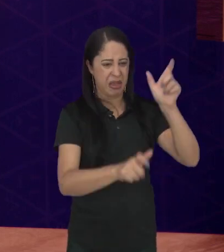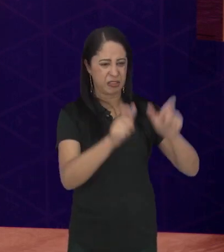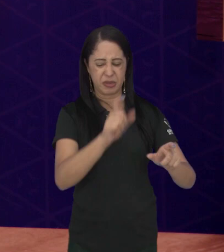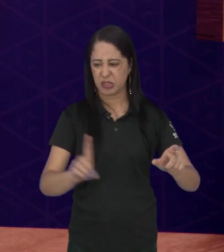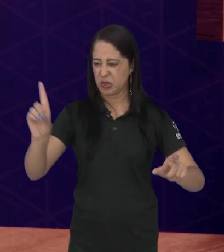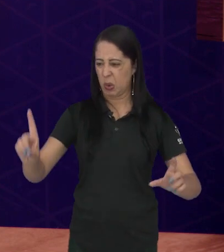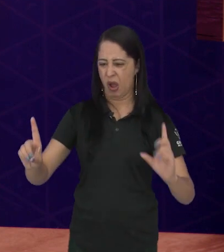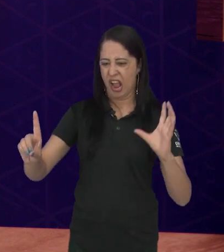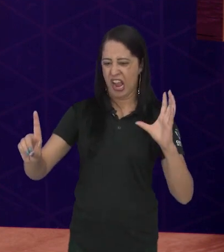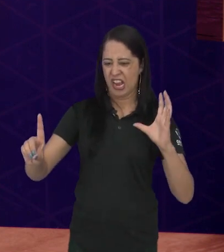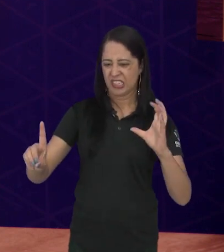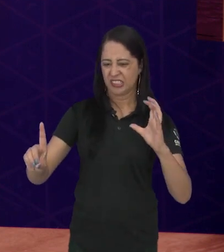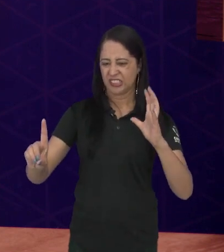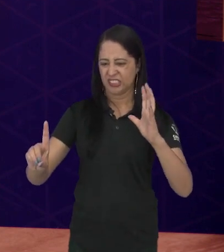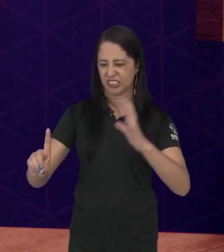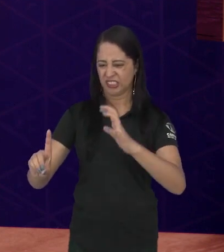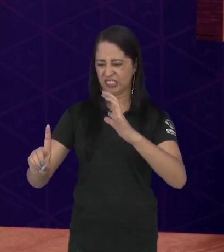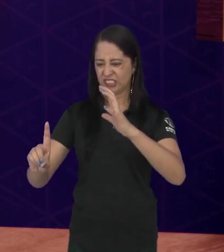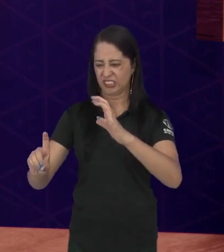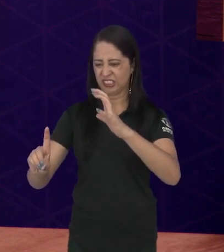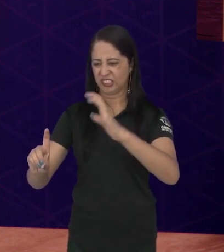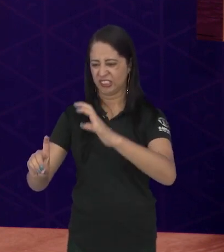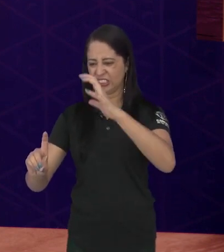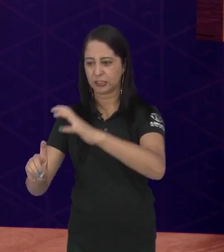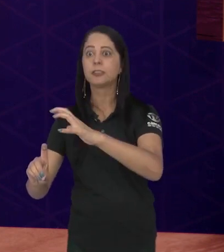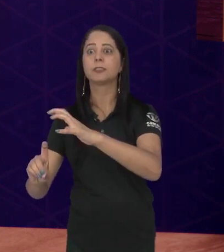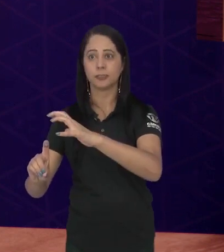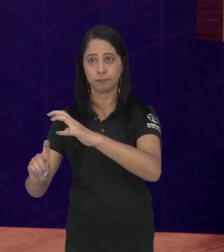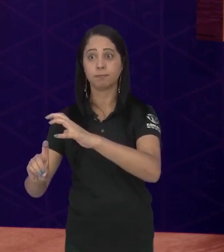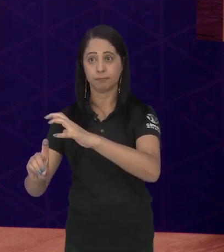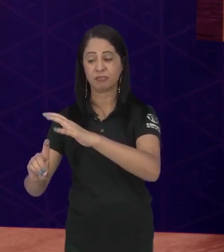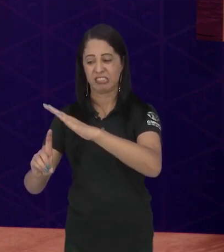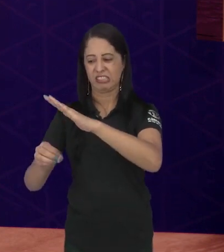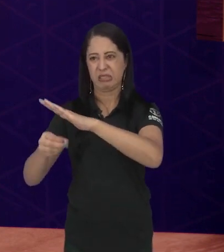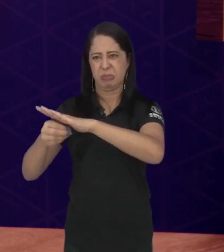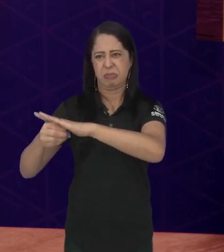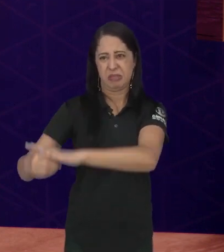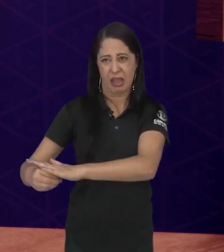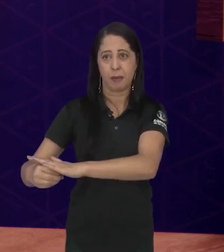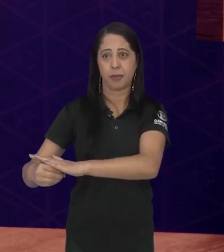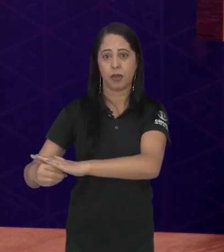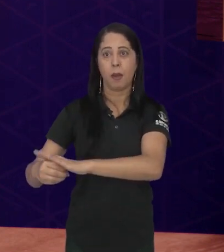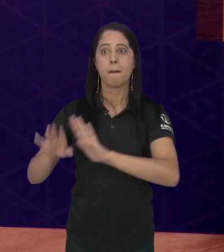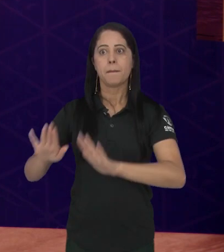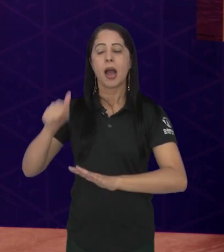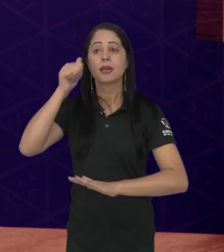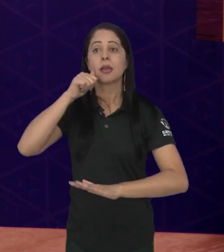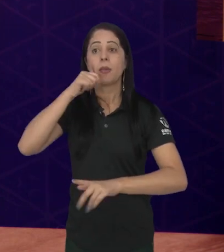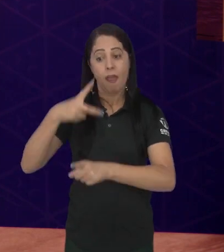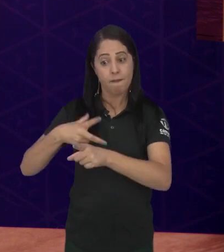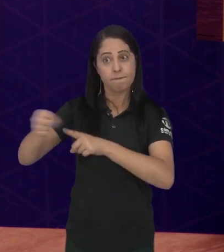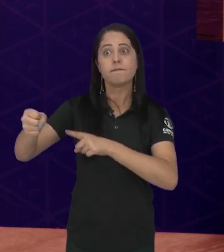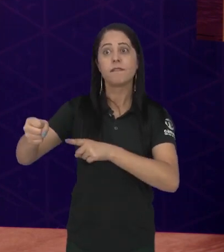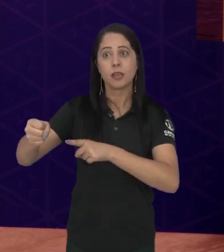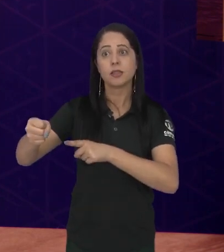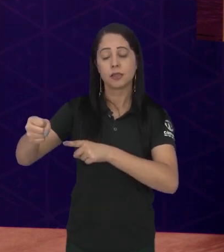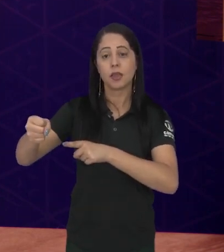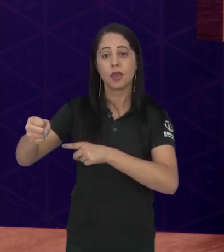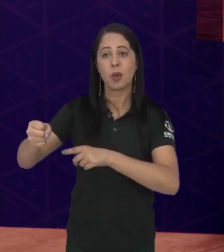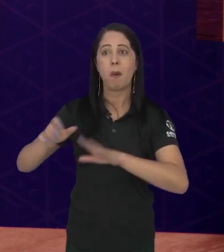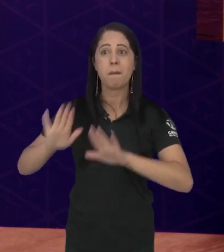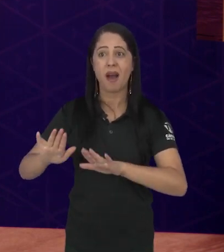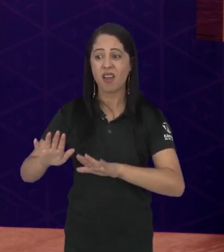a comunidade negra nos Estados Unidos. E ela ganhou o Oscar de melhor atriz coadjuvante. Só que ela